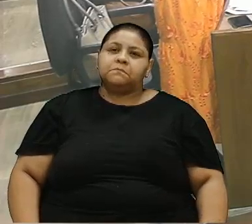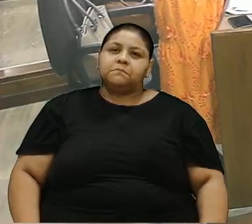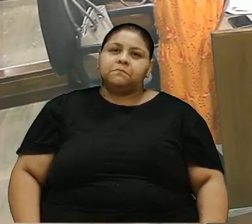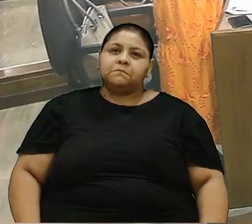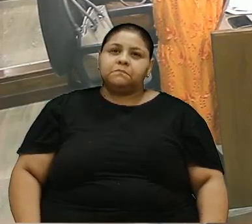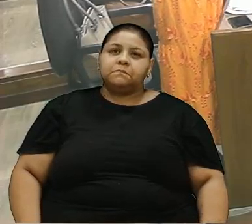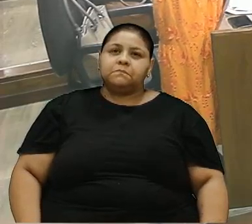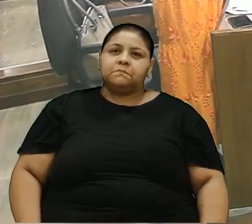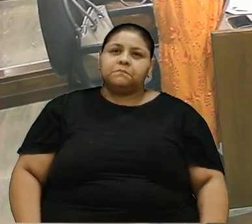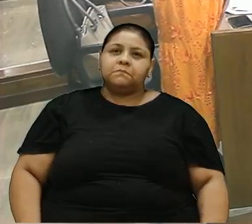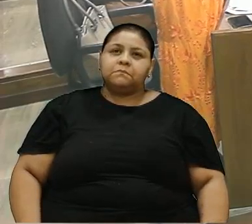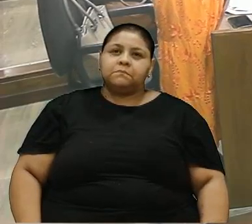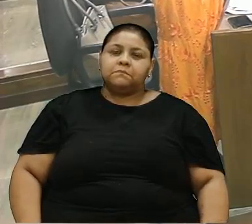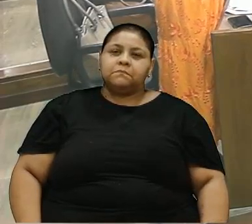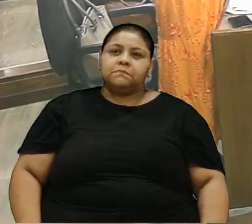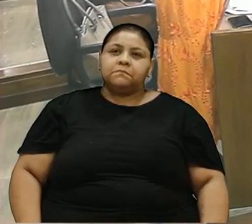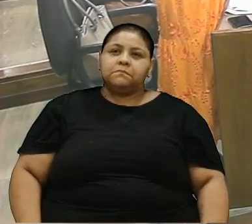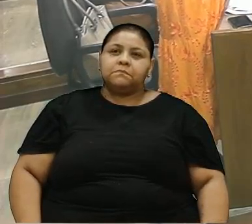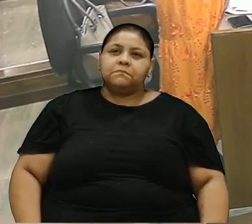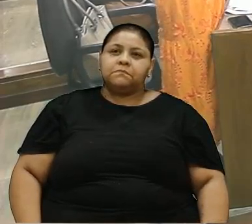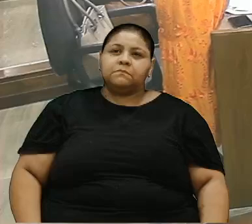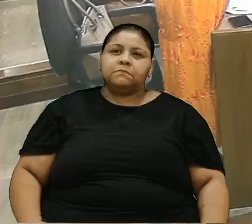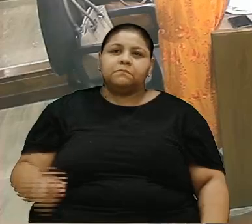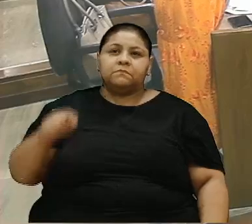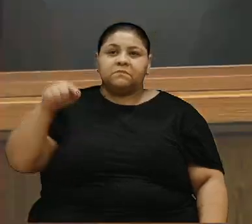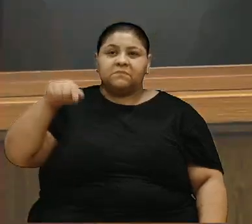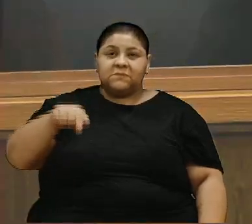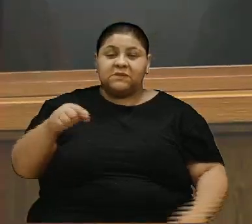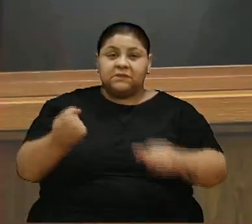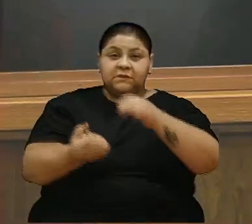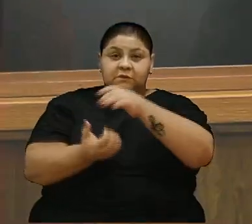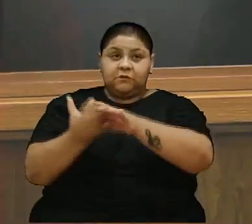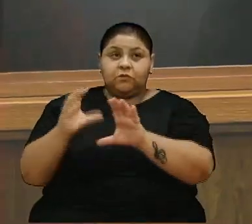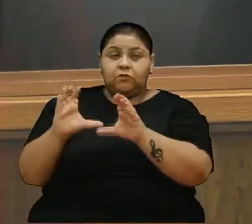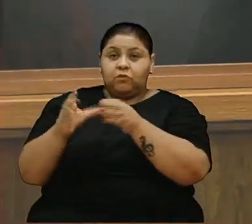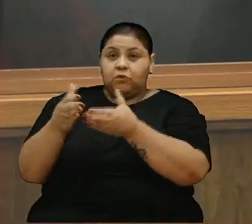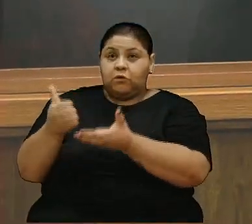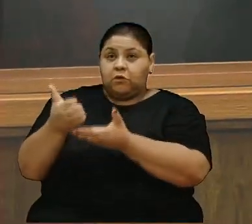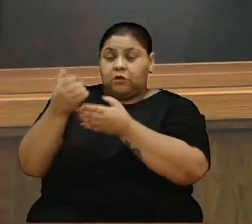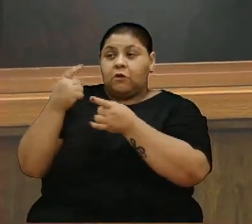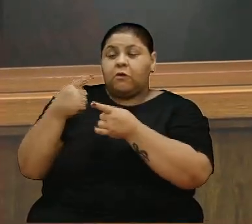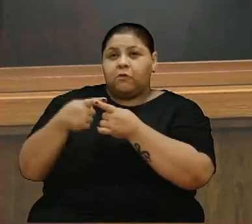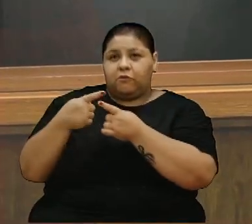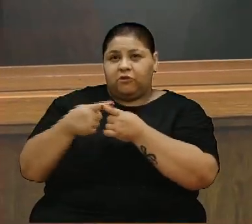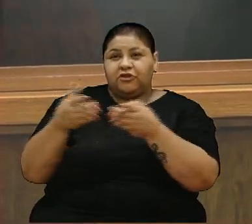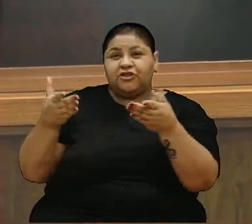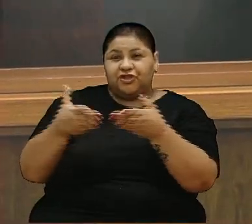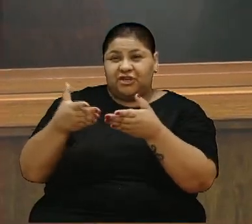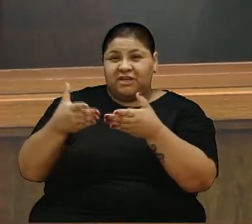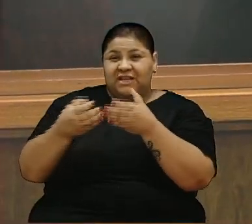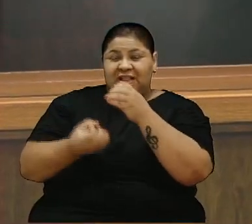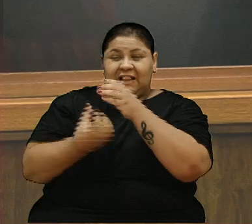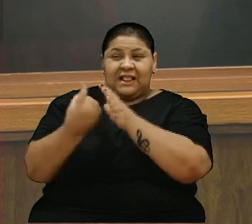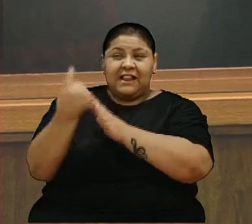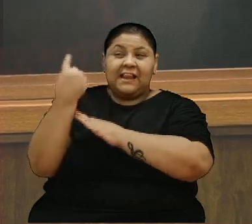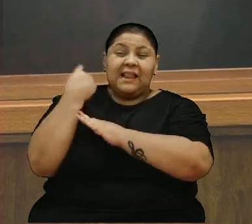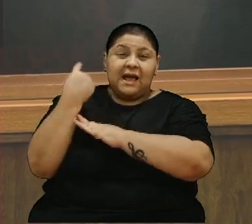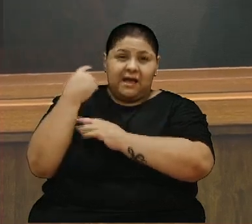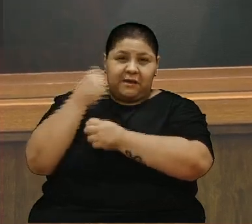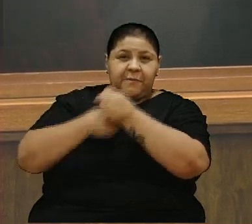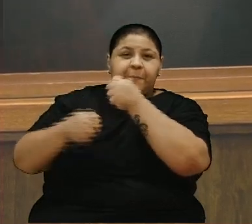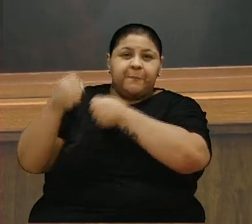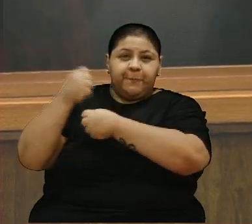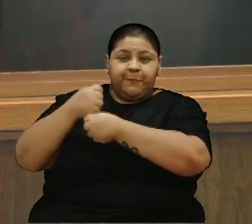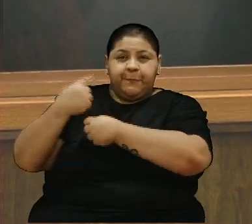Peço a palavra, senhor presidente. Esta reinstalação da frente, porque, na verdade, ela já existia o ano passado, e